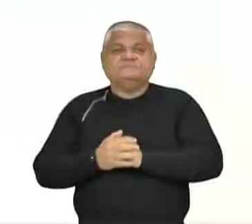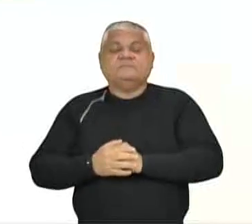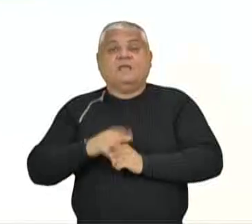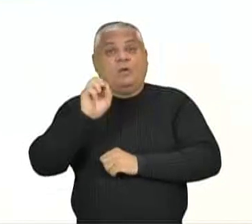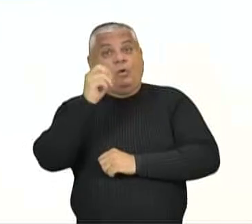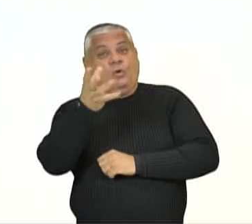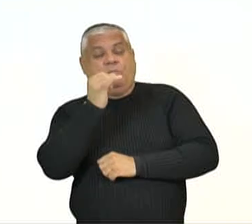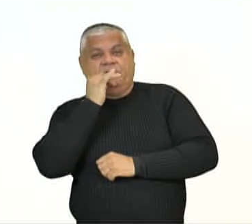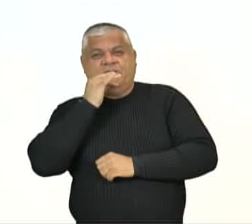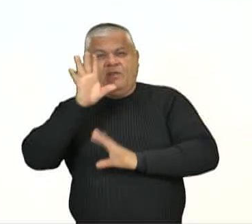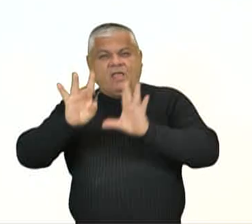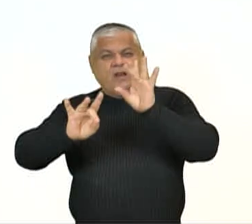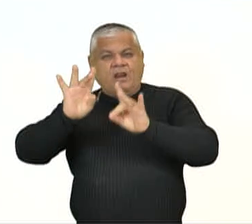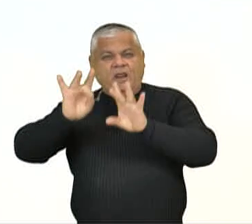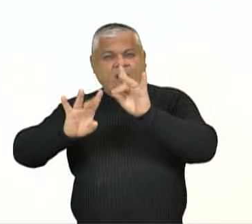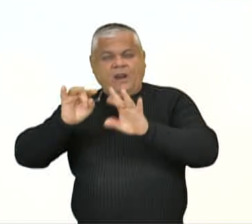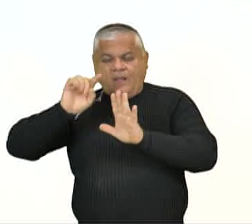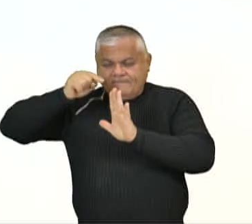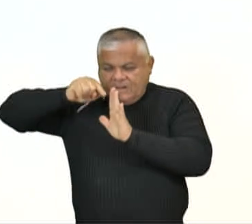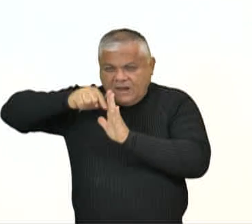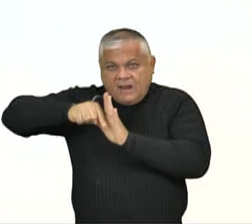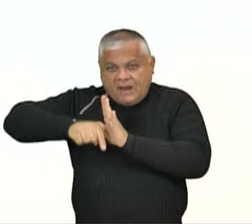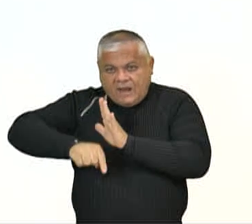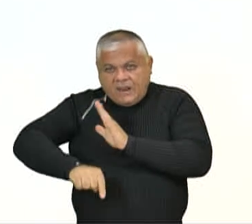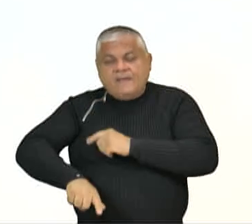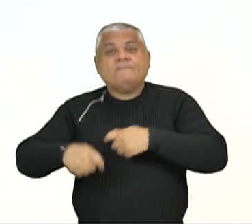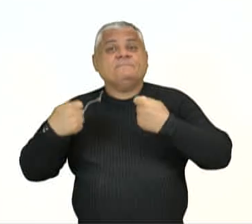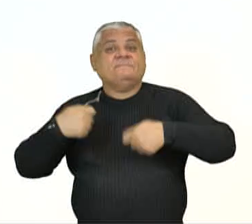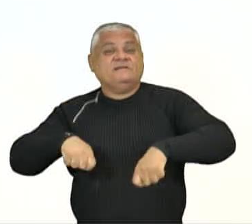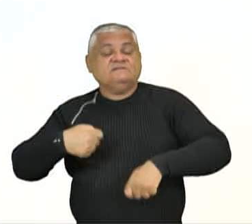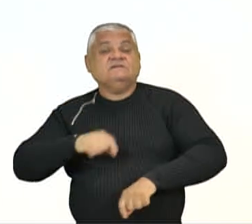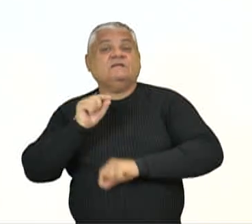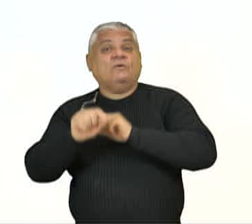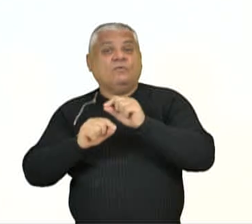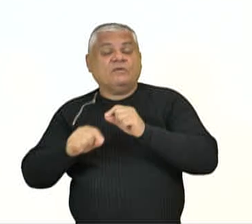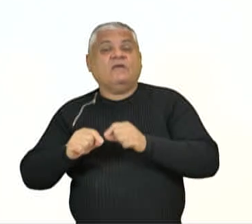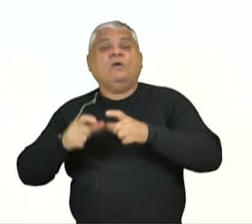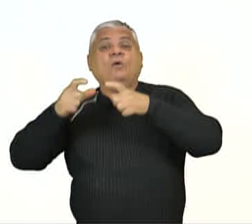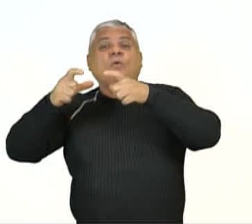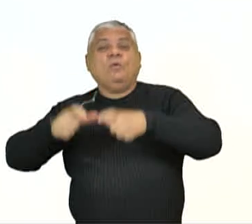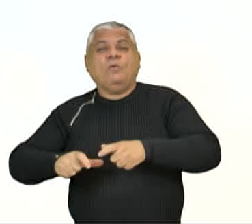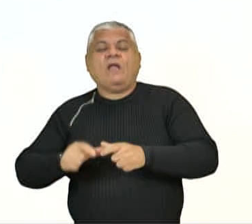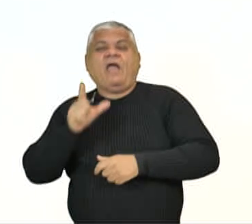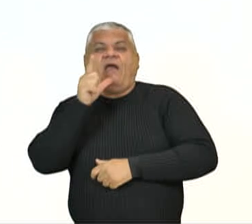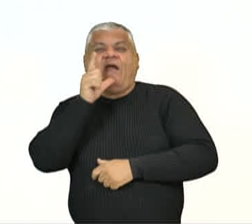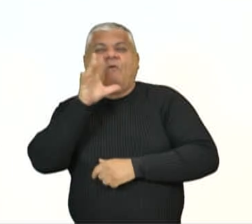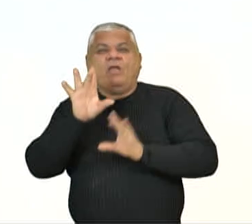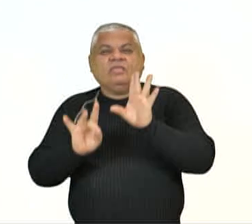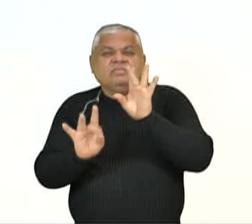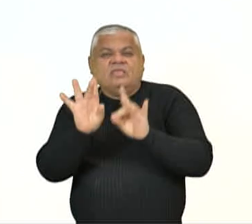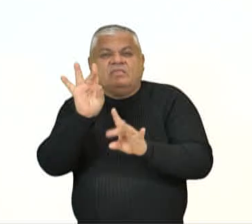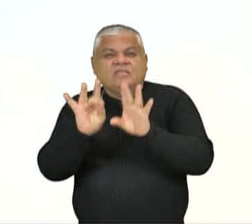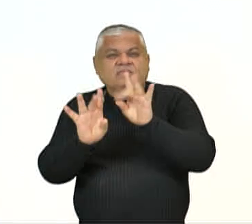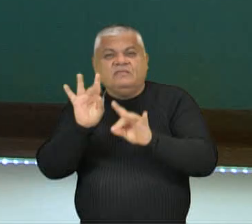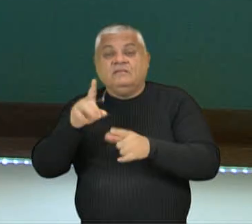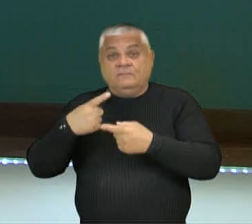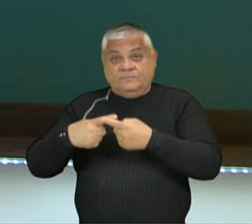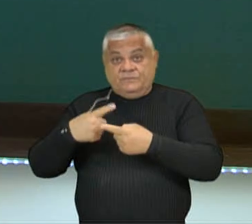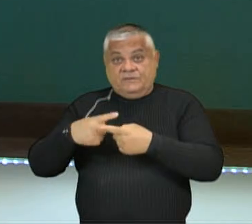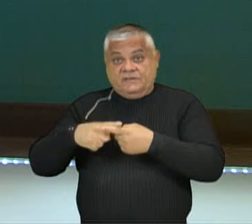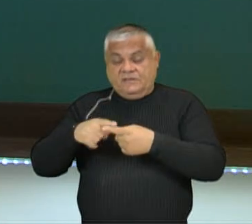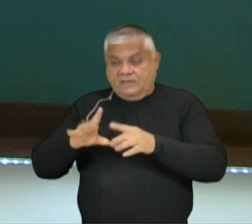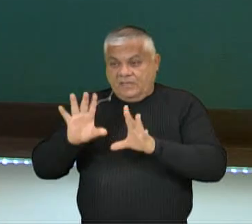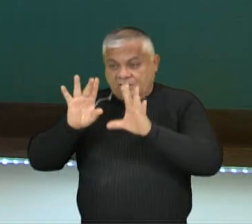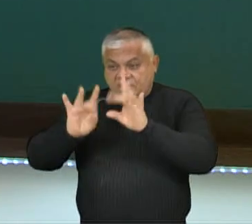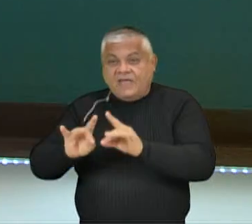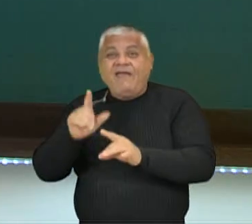além de ter, né, toda essa ligação, a gente ainda precisa que seja um ambiente alagado, porque a associação do sedimento com